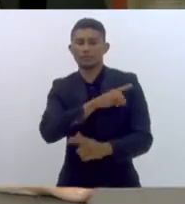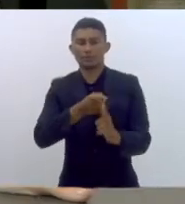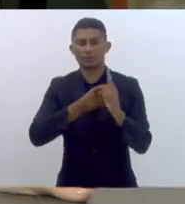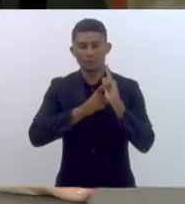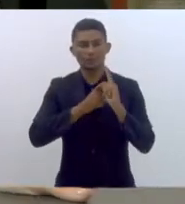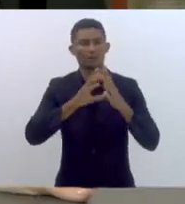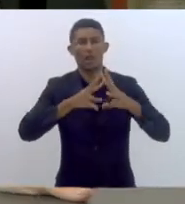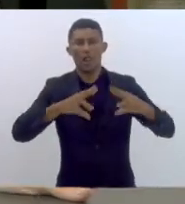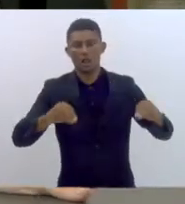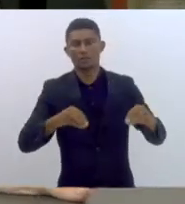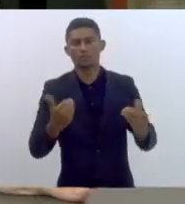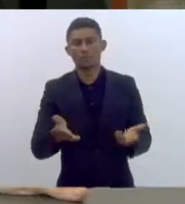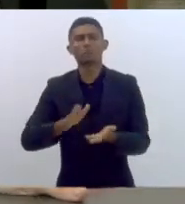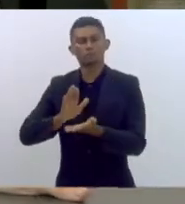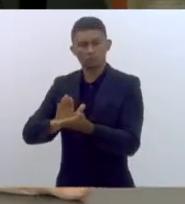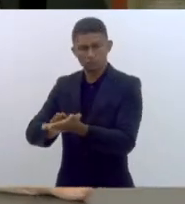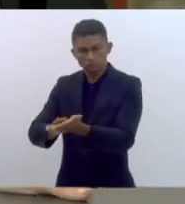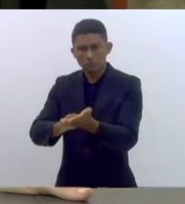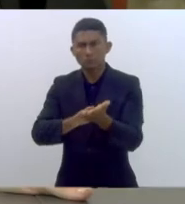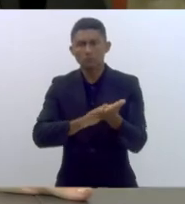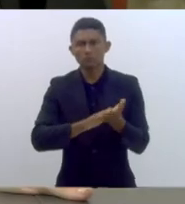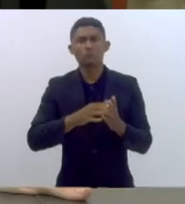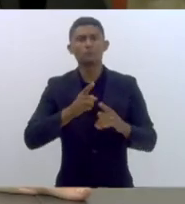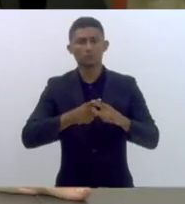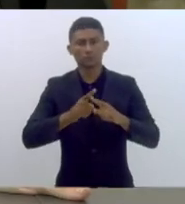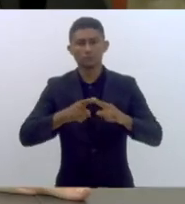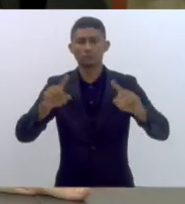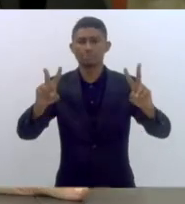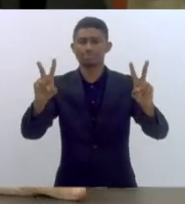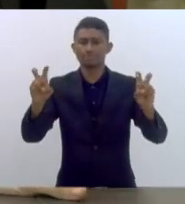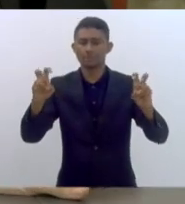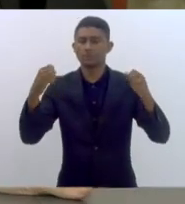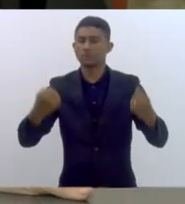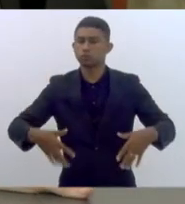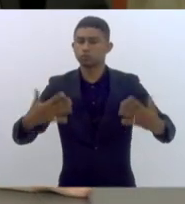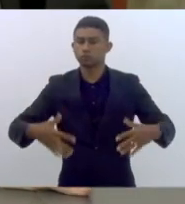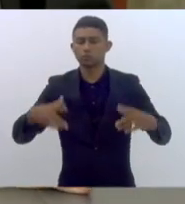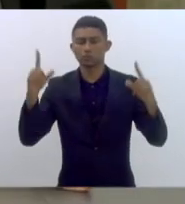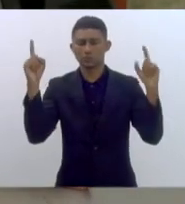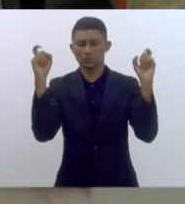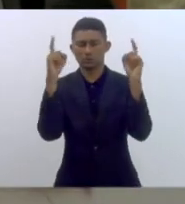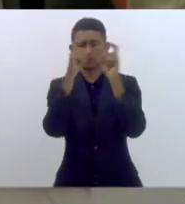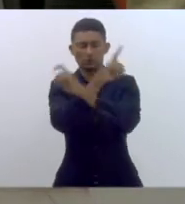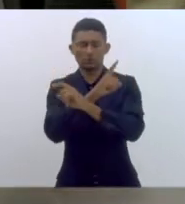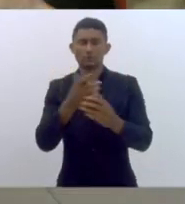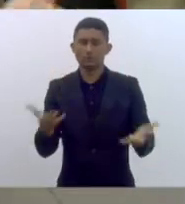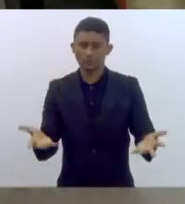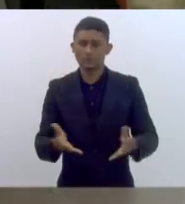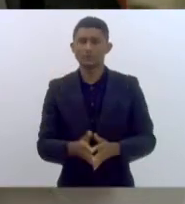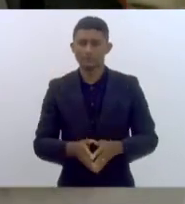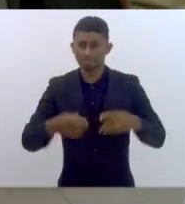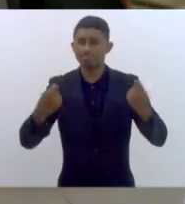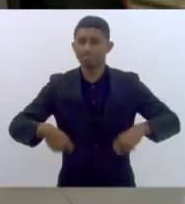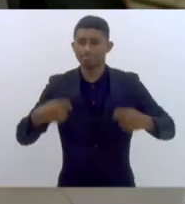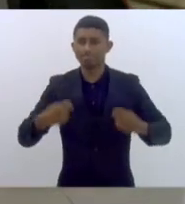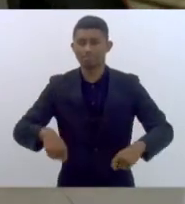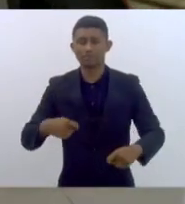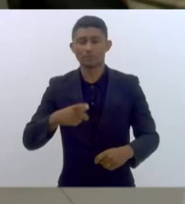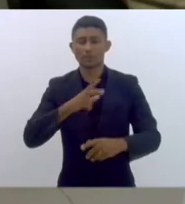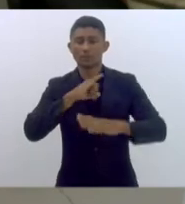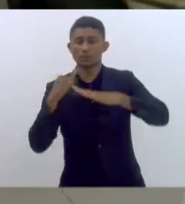parabenizar, porque realmente é um assunto muito complexo e que necessita de uma memória